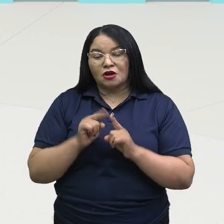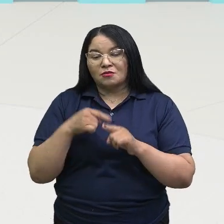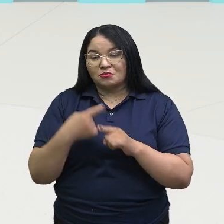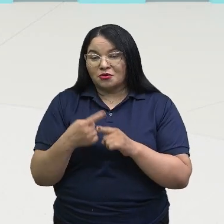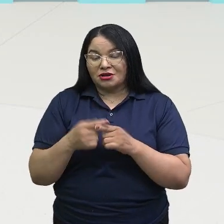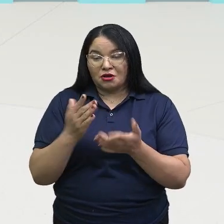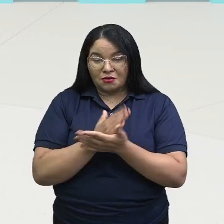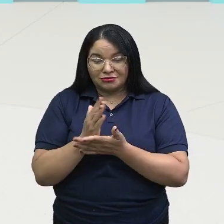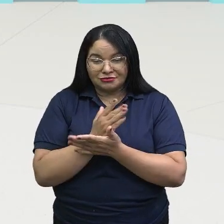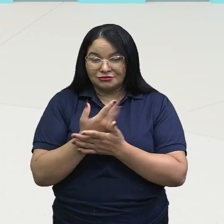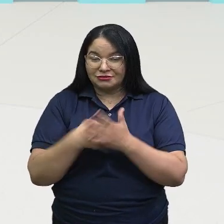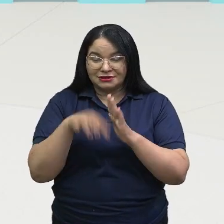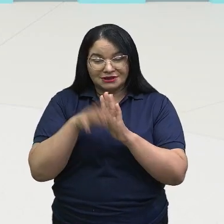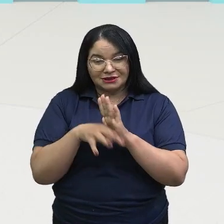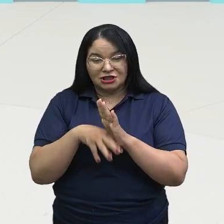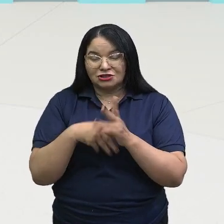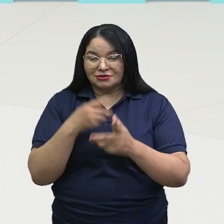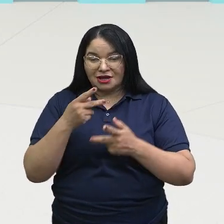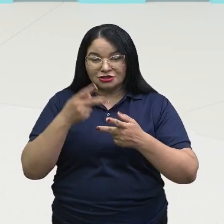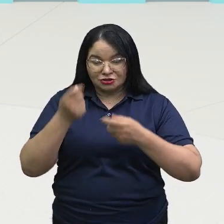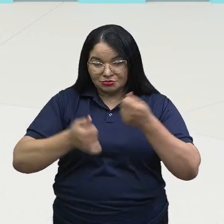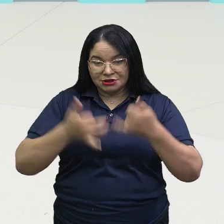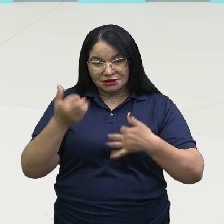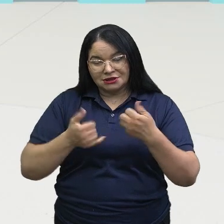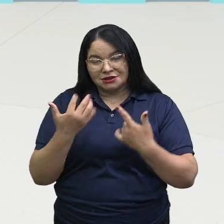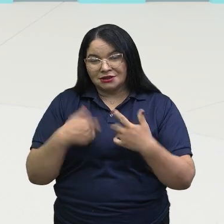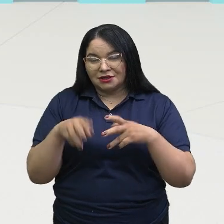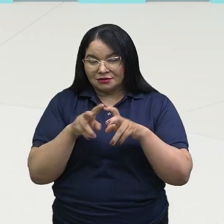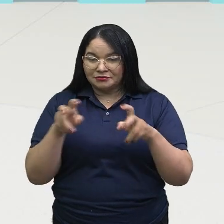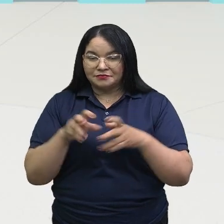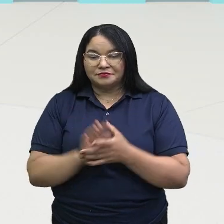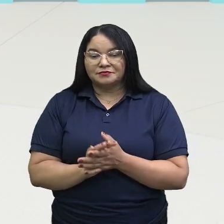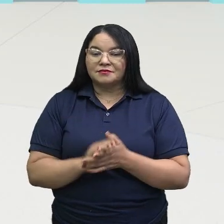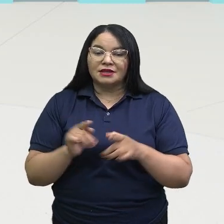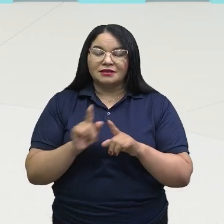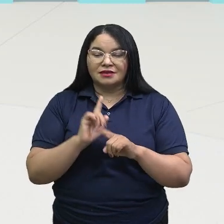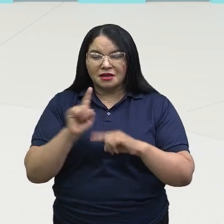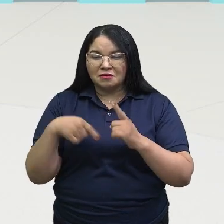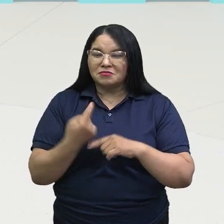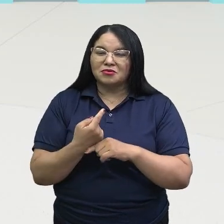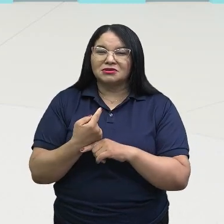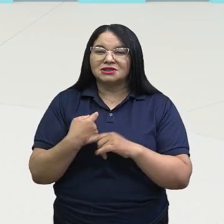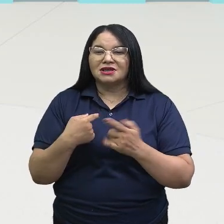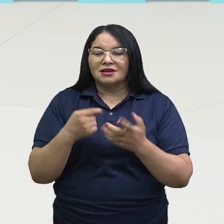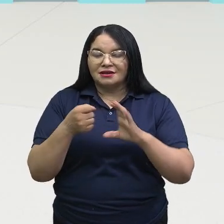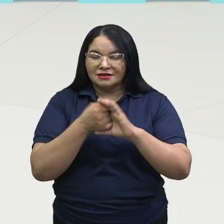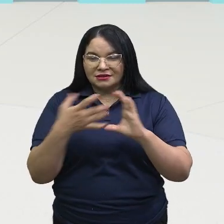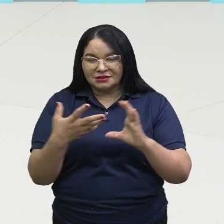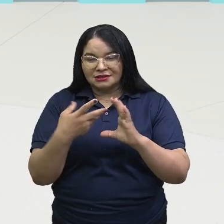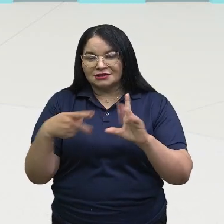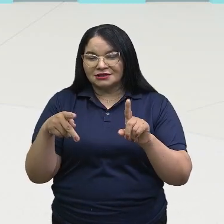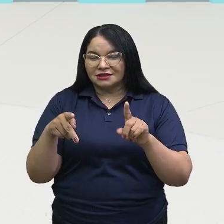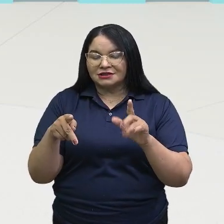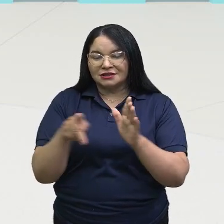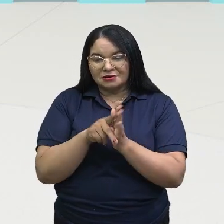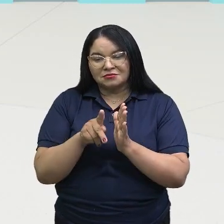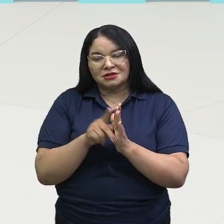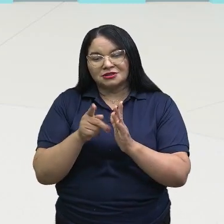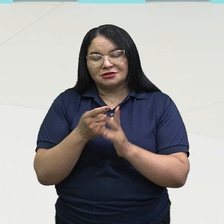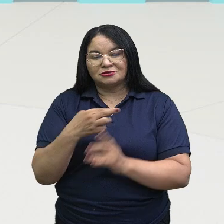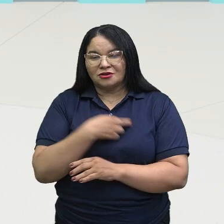a respeito desse aspecto, tá bom? E depois vamos ter outras características no romantismo, a terceira geração, enfim,